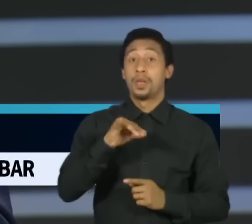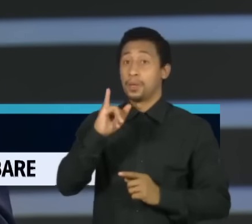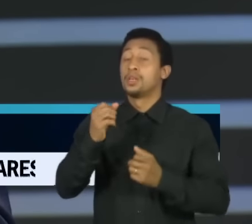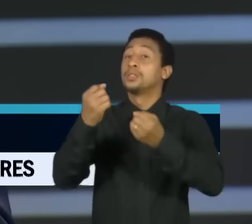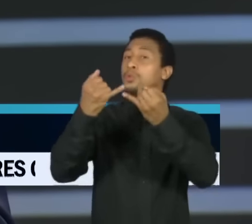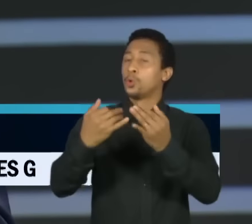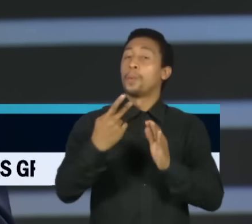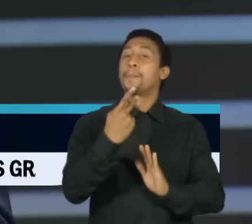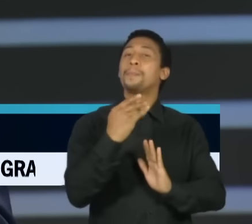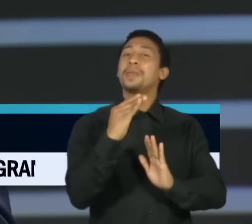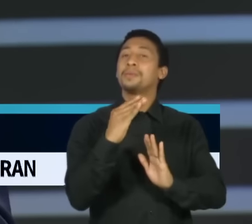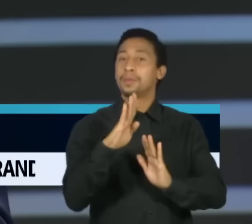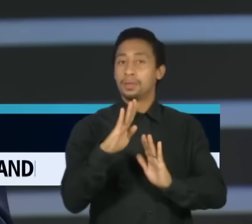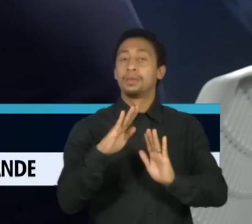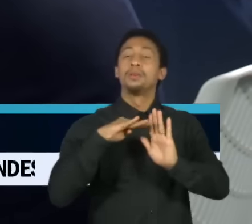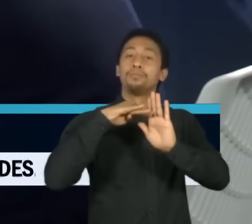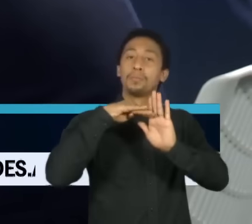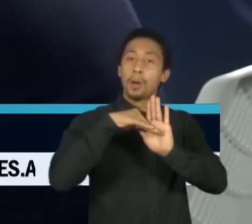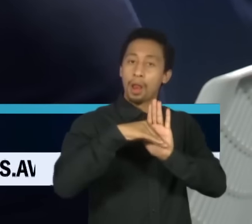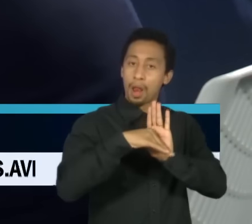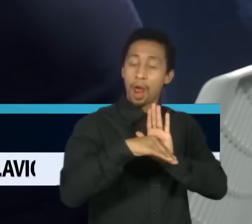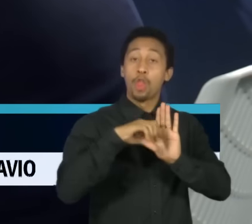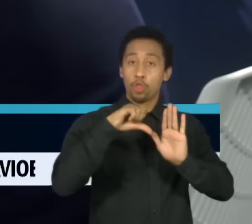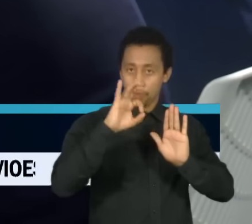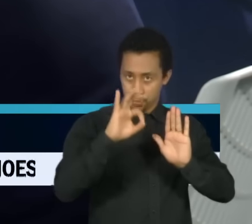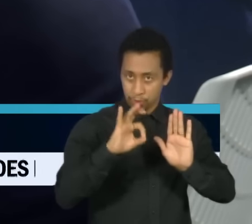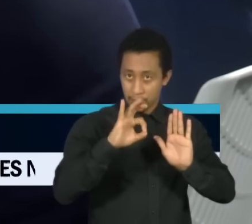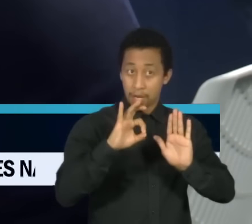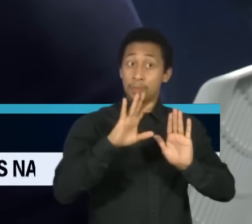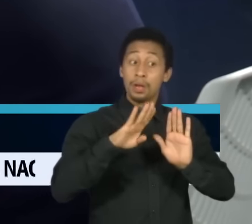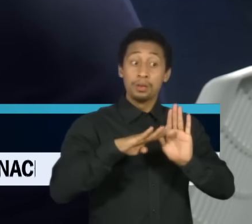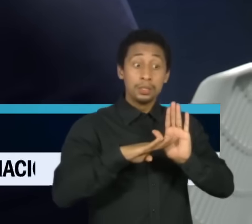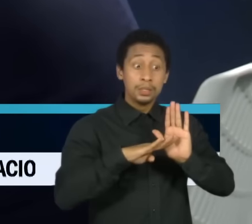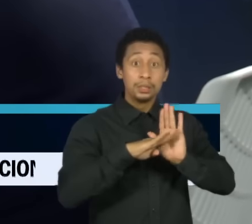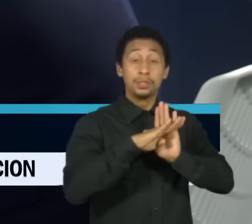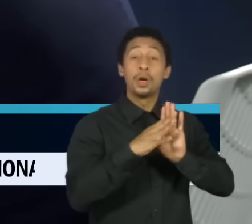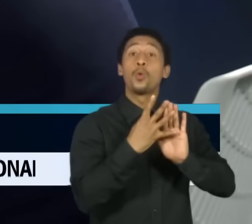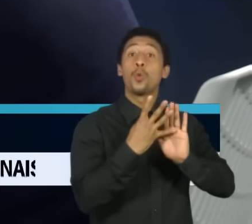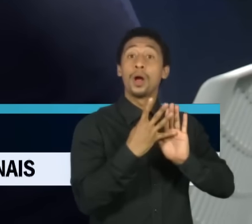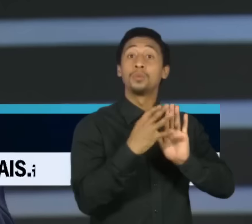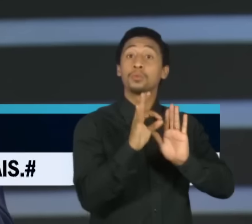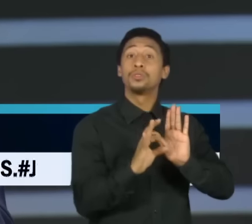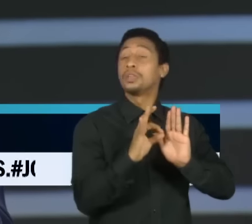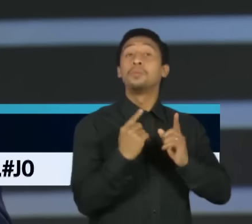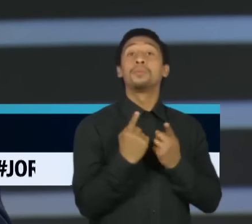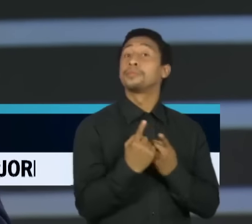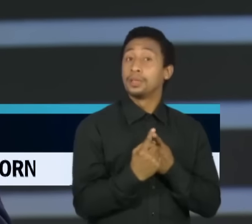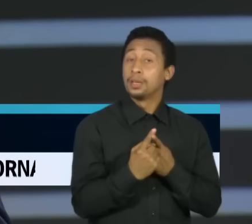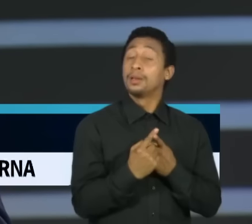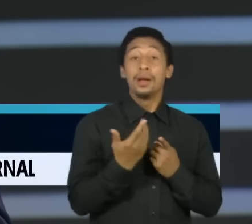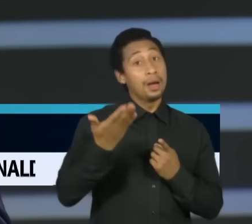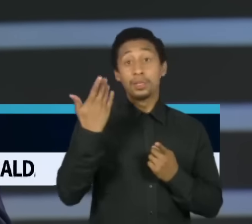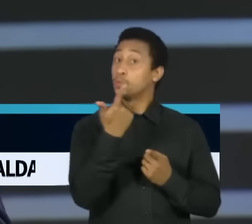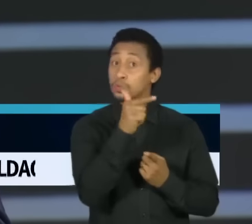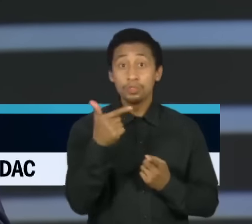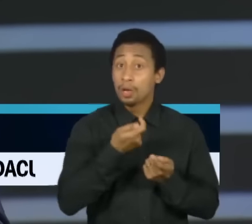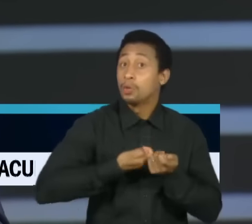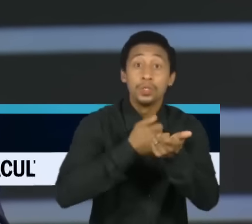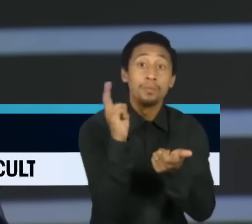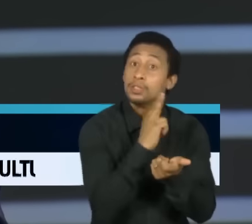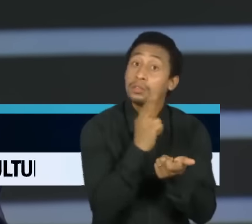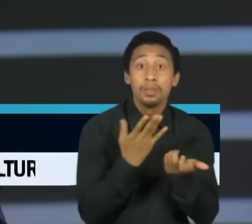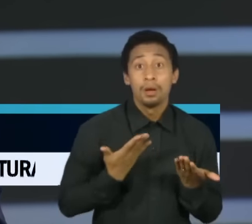ano passado, acabou sendo menos 4,1%, porque foi antes da votação do auxílio emergencial, que o governo propôs